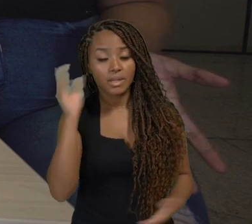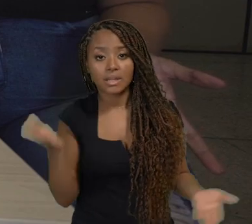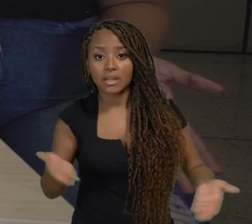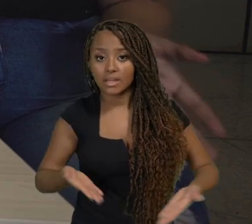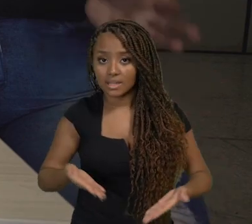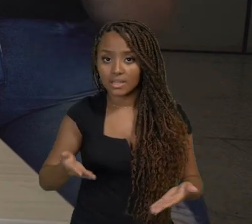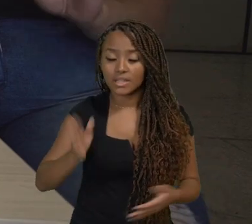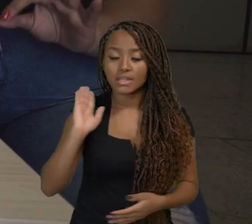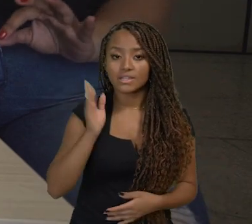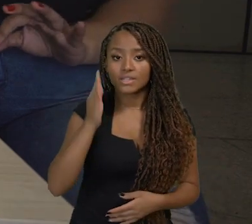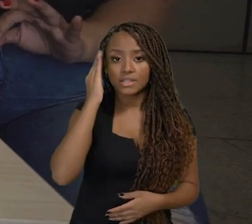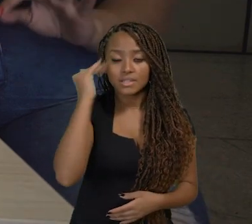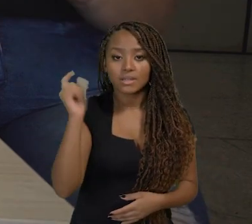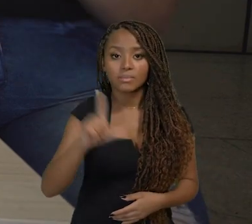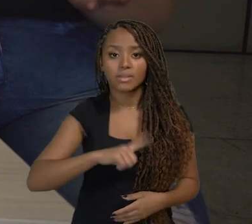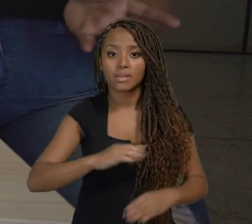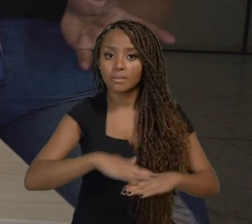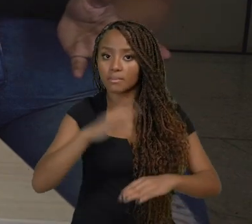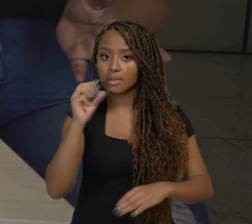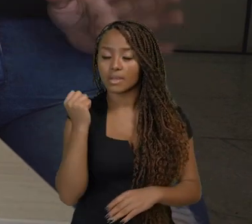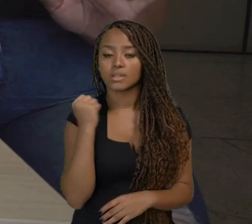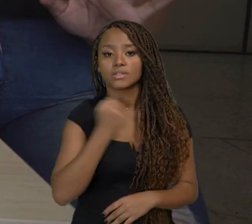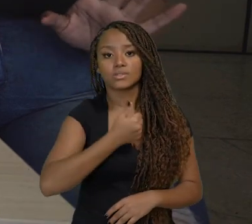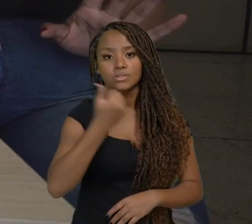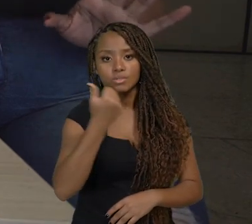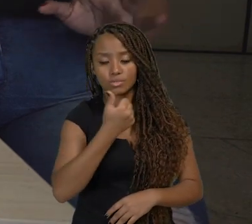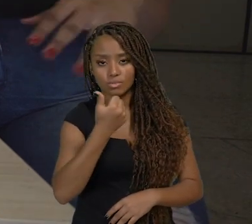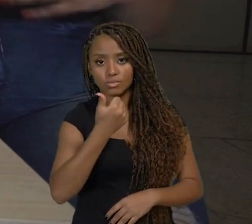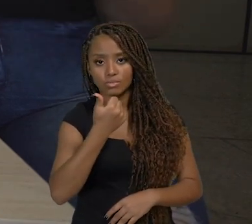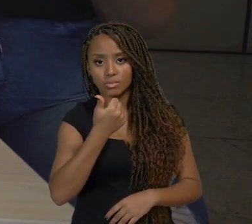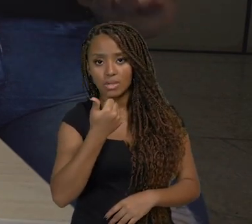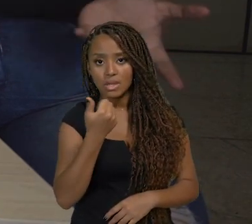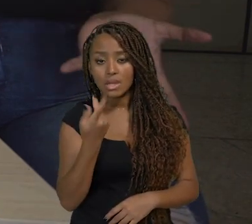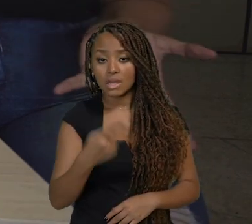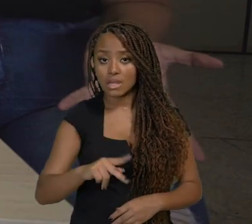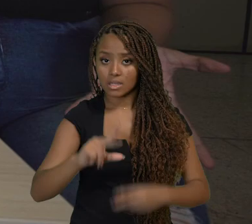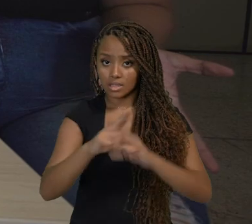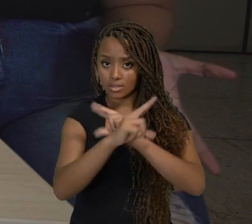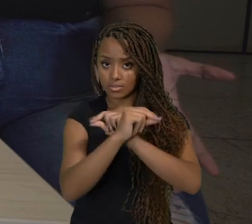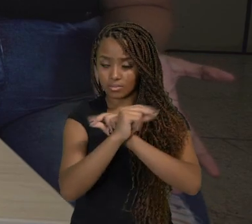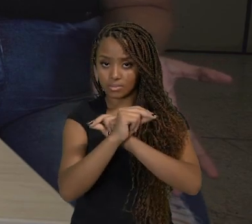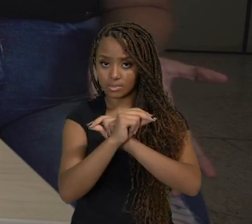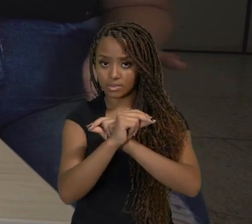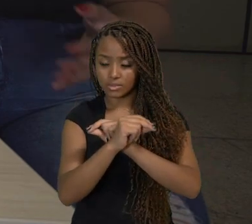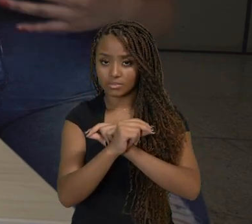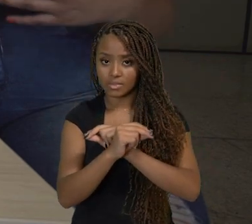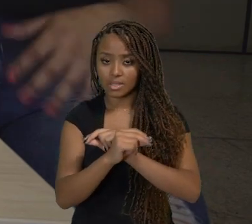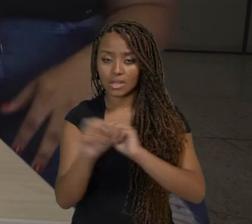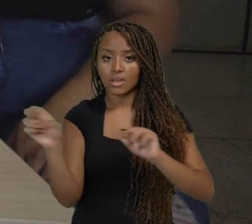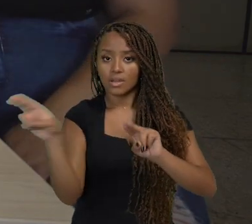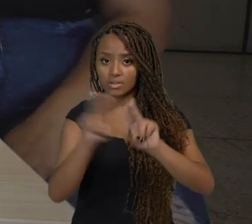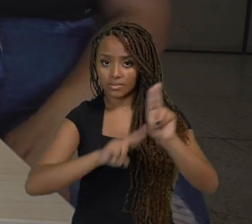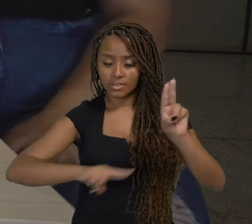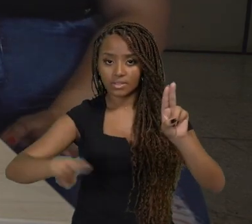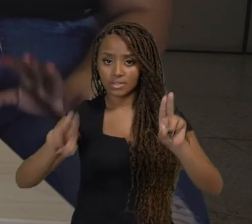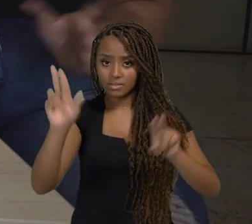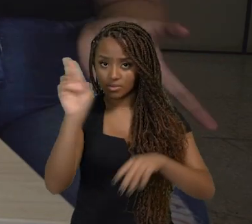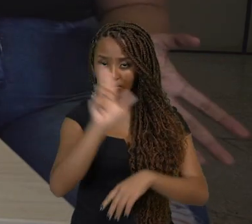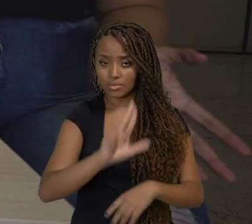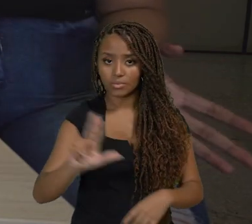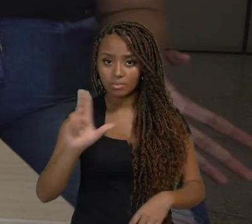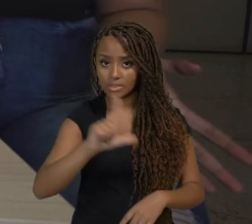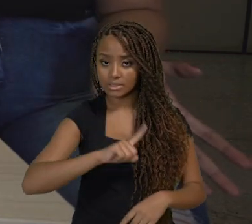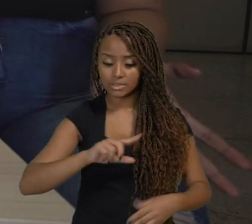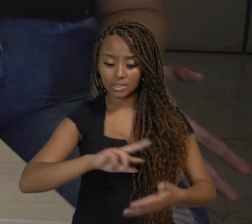aqui, o Fulange já estão sabendo que tem mais de uma unidade aqui no Campus Patos de Minas, né? A Universidade Federal de Uberlândia